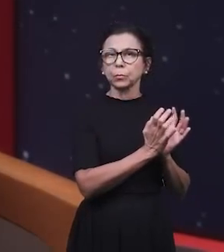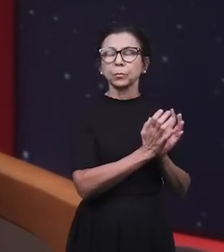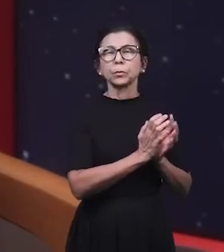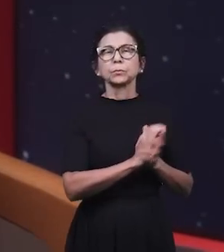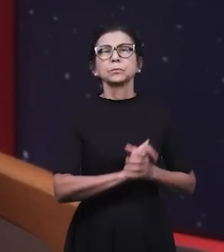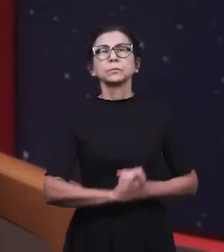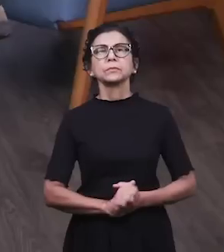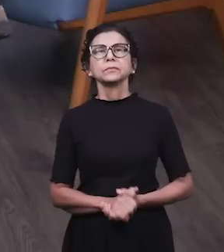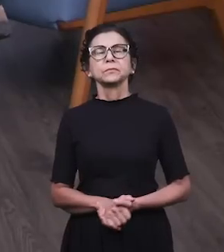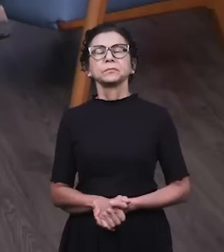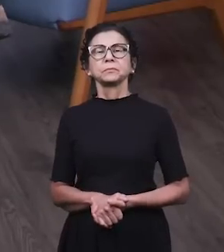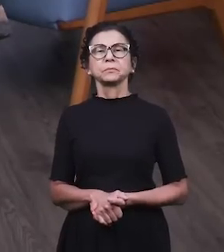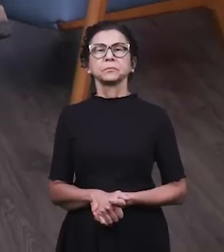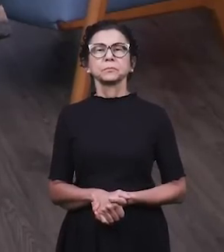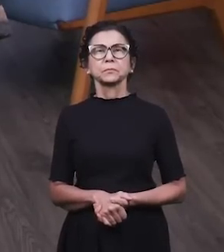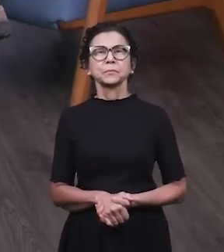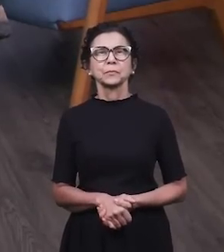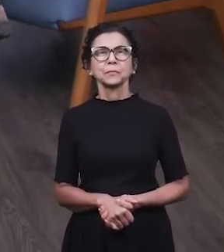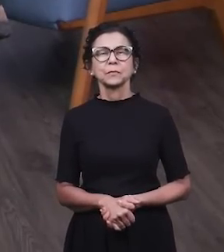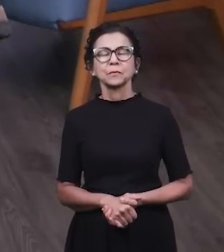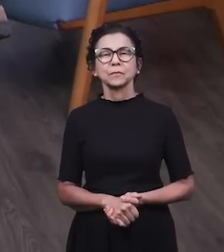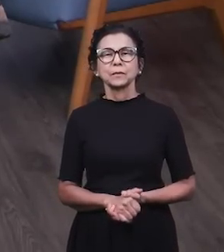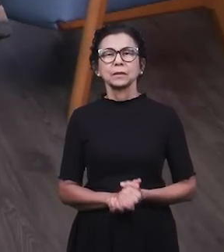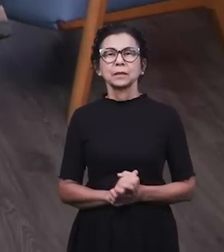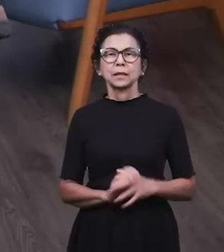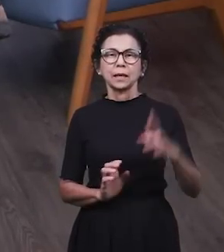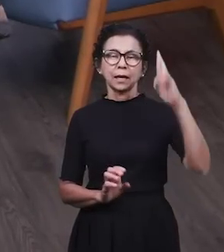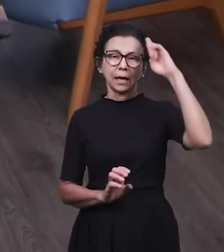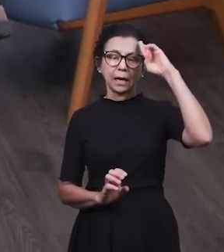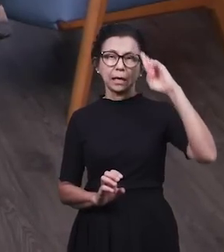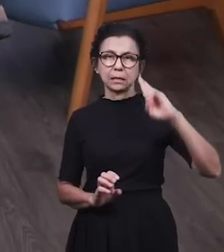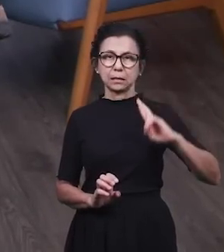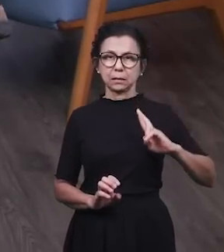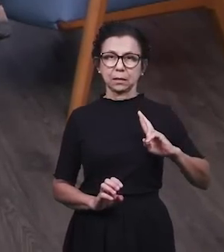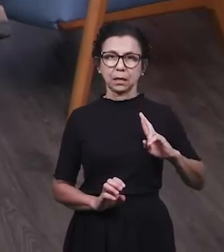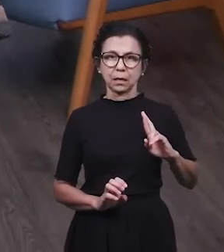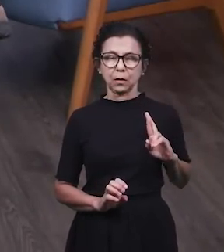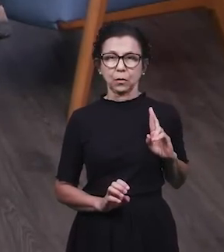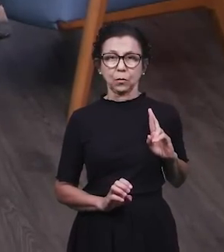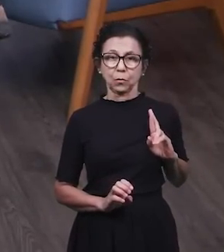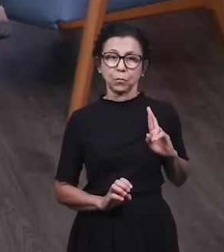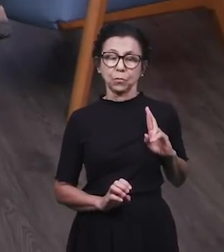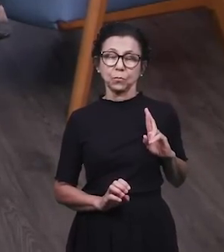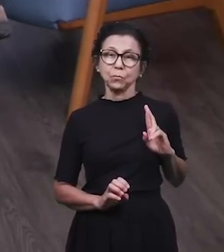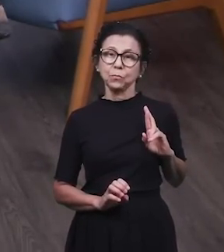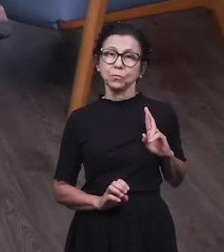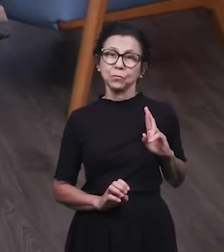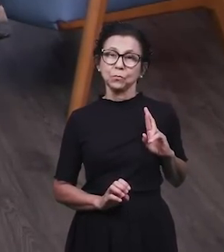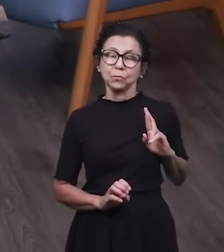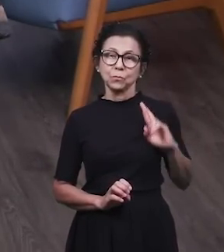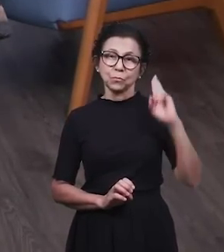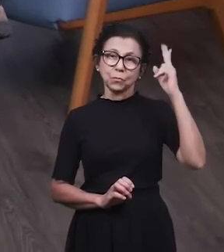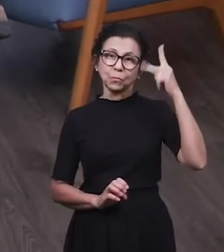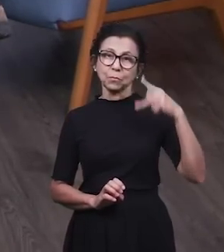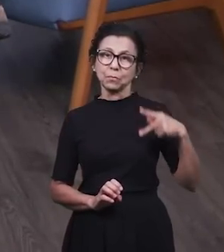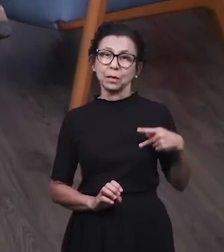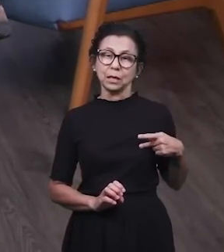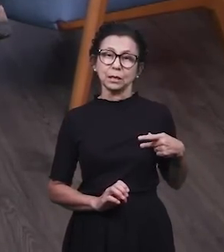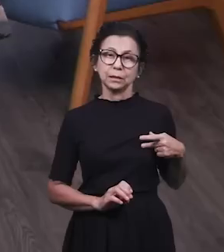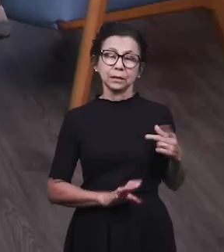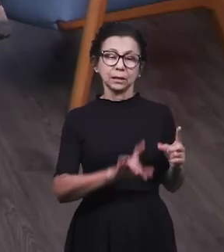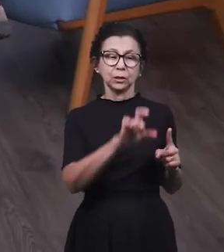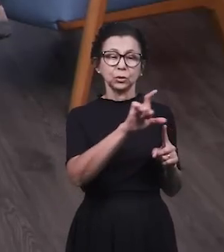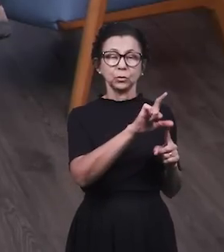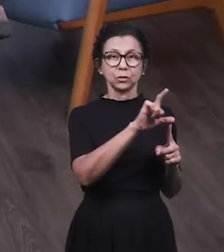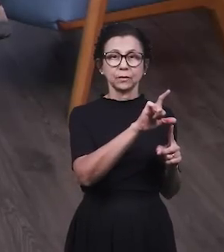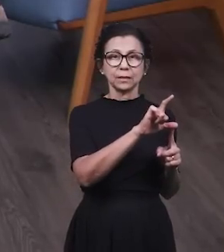É o consórcio que é uma junção da carne e do próprio maligno que se chama mundo. Não é